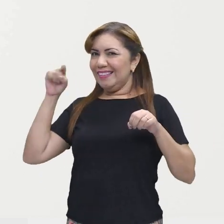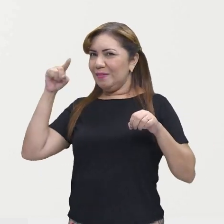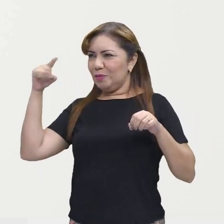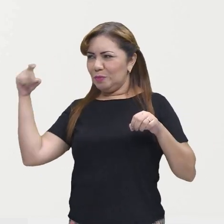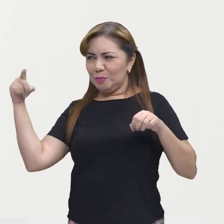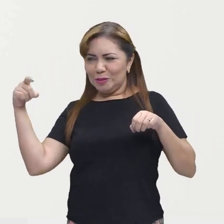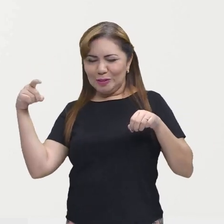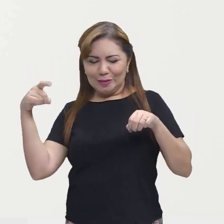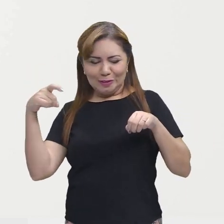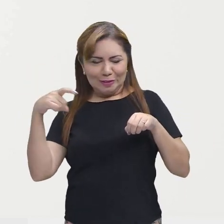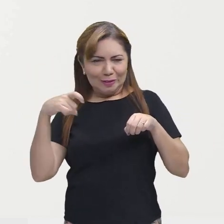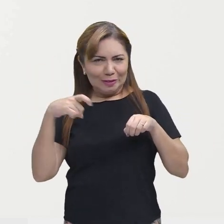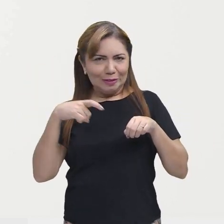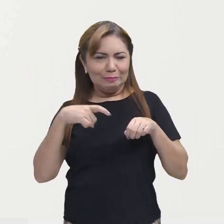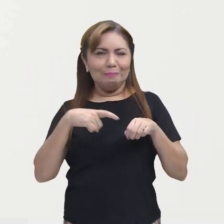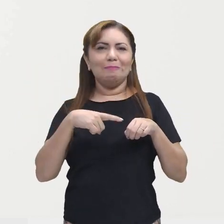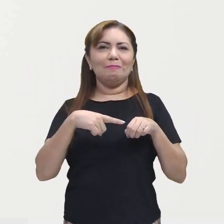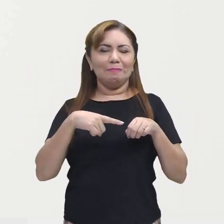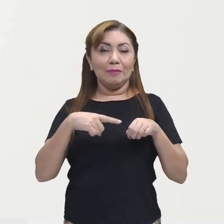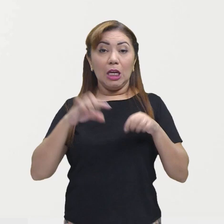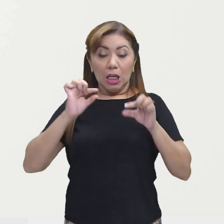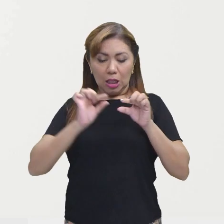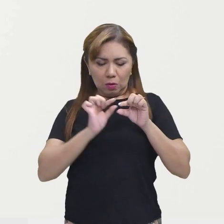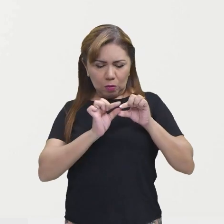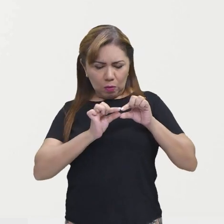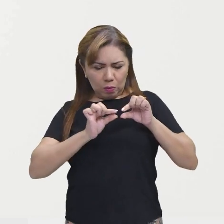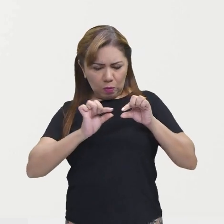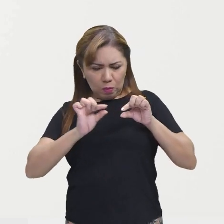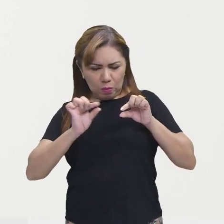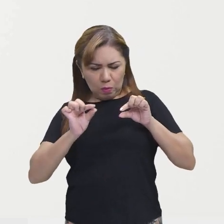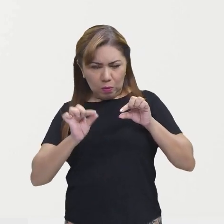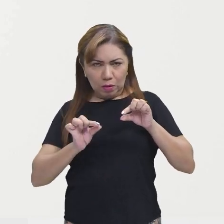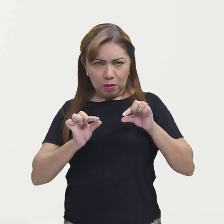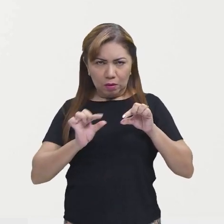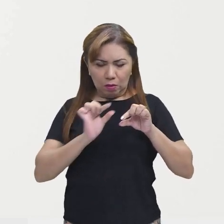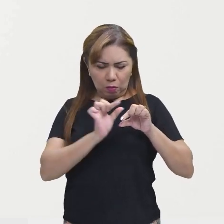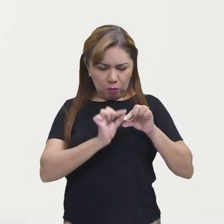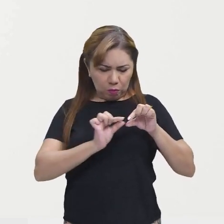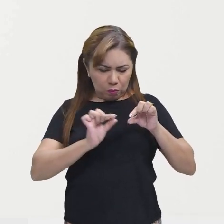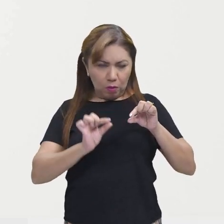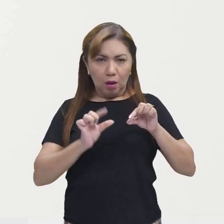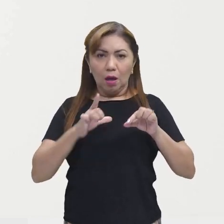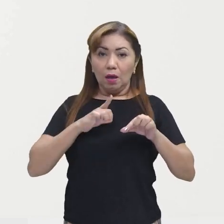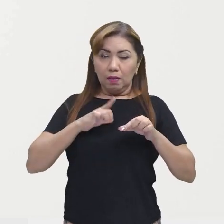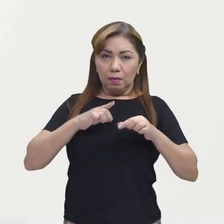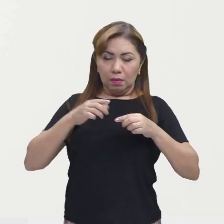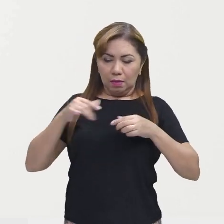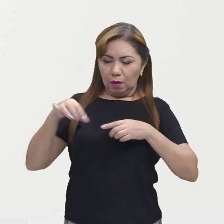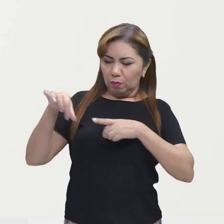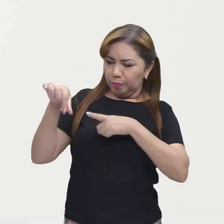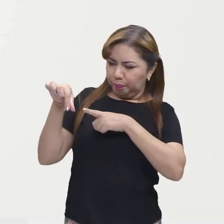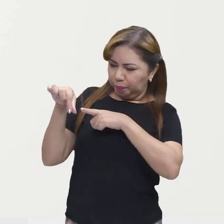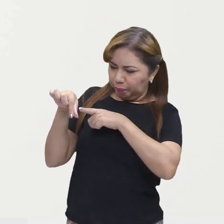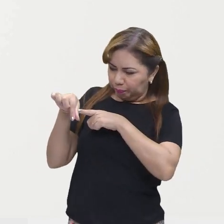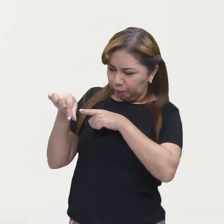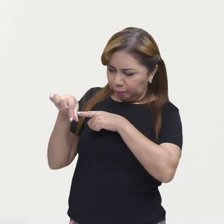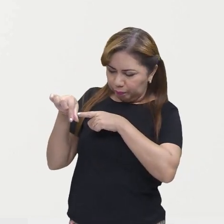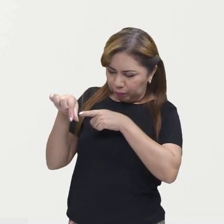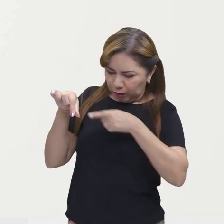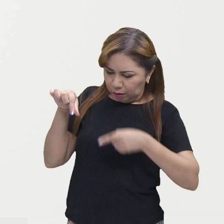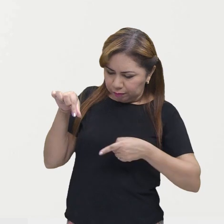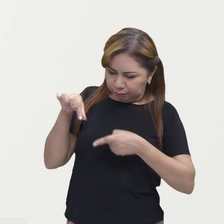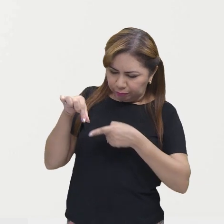espermatozoides. Além disso, ela possui uma entrada para as relações sexuais